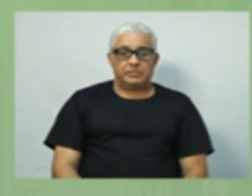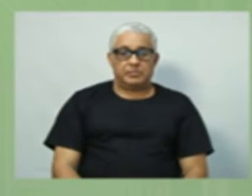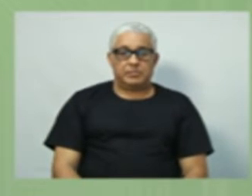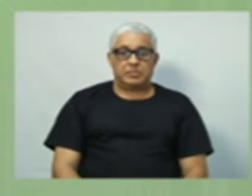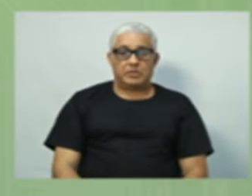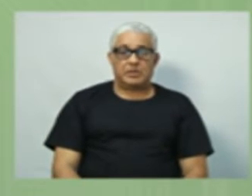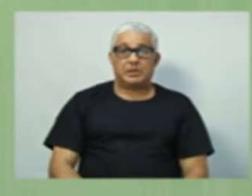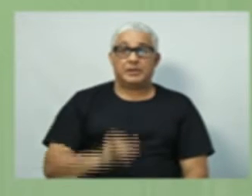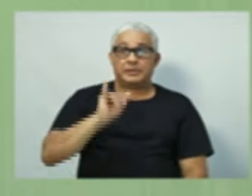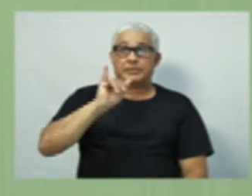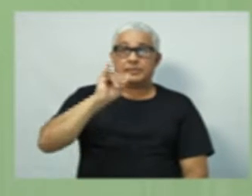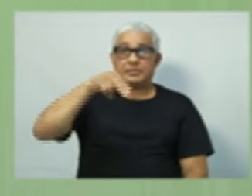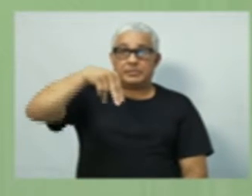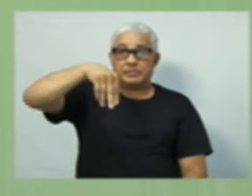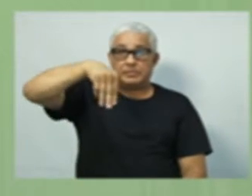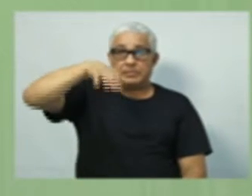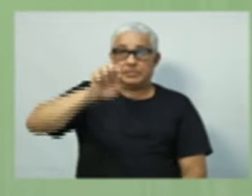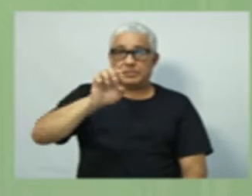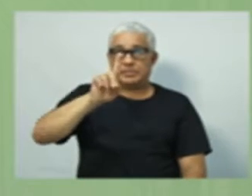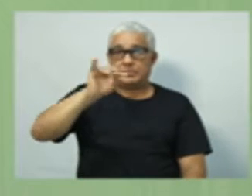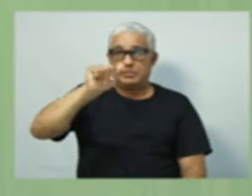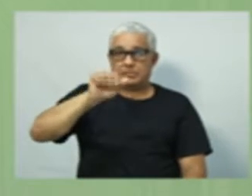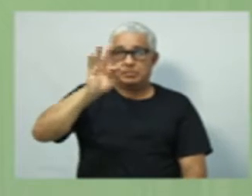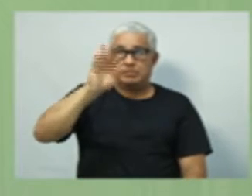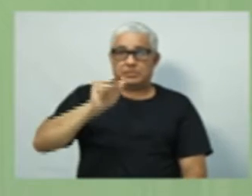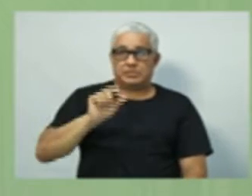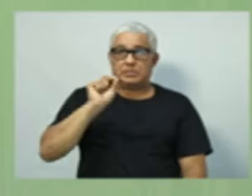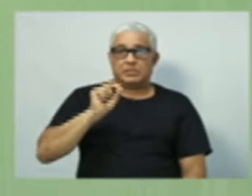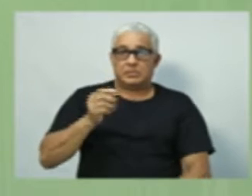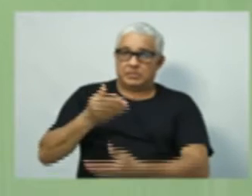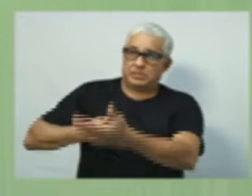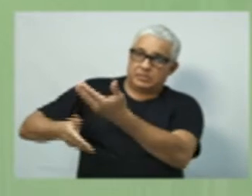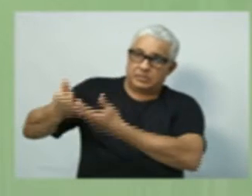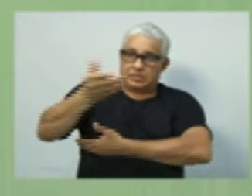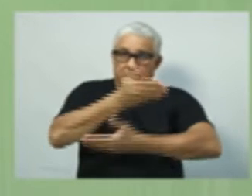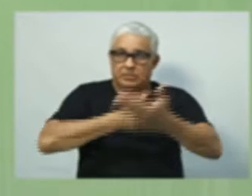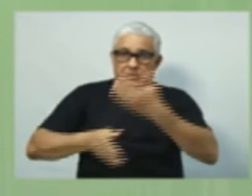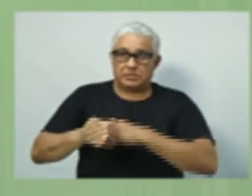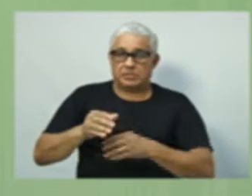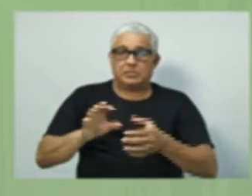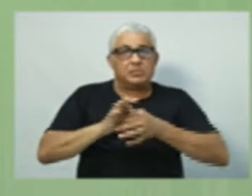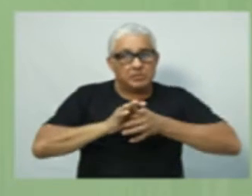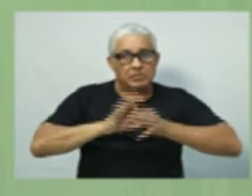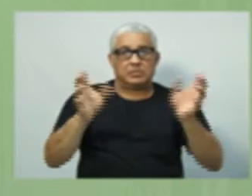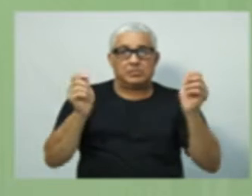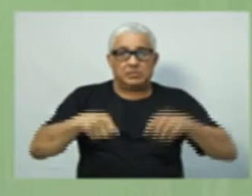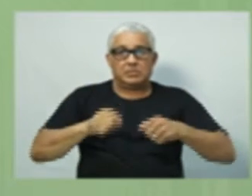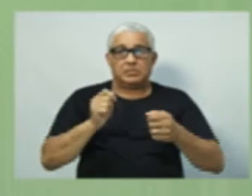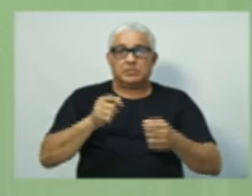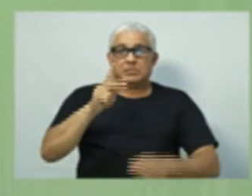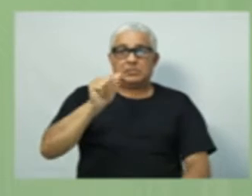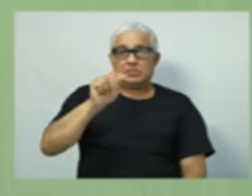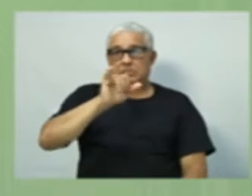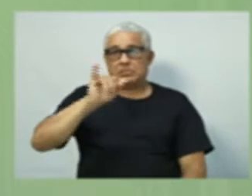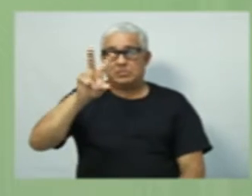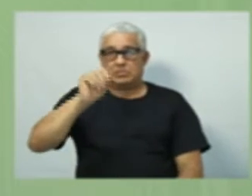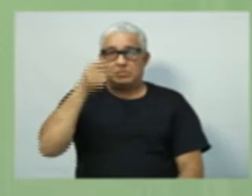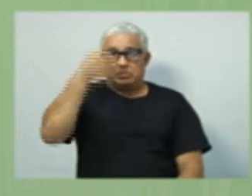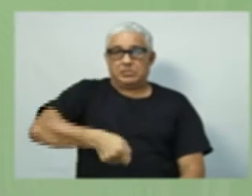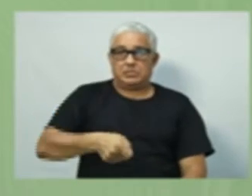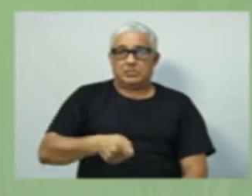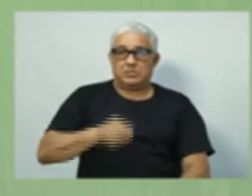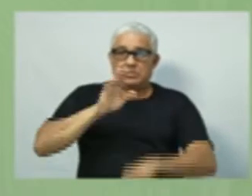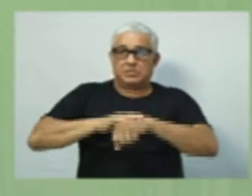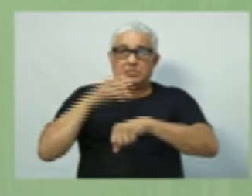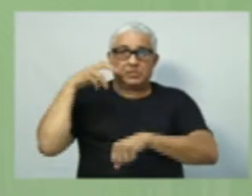vamos para liquidez imediata indica a relação entre as disponibilidades e os passivos que serão exigíveis a